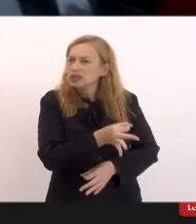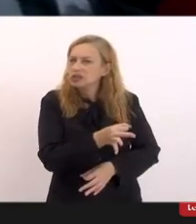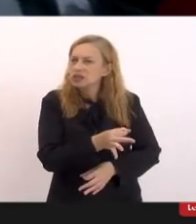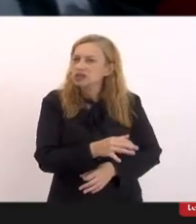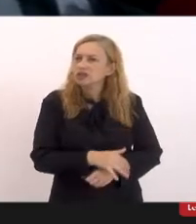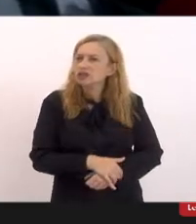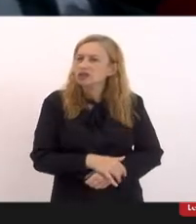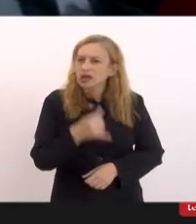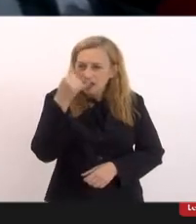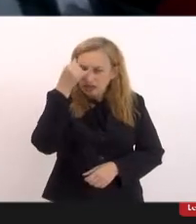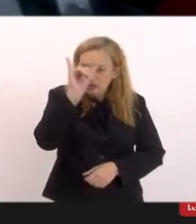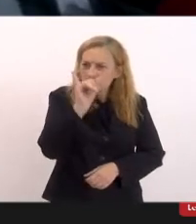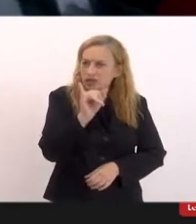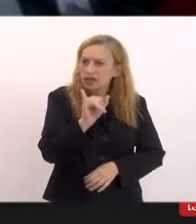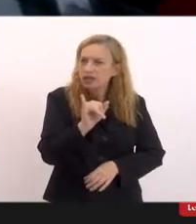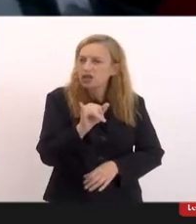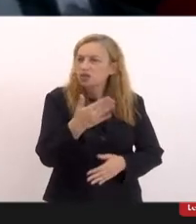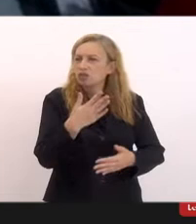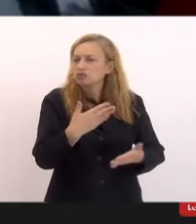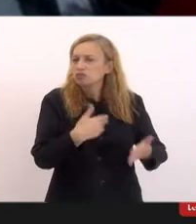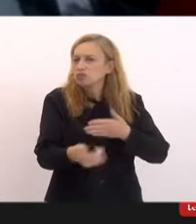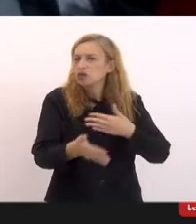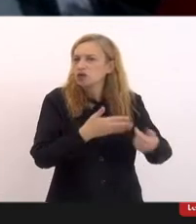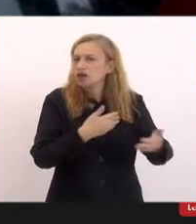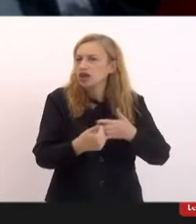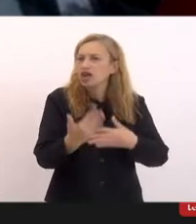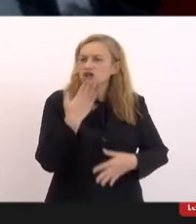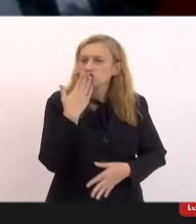para evitar qualquer tipo de...